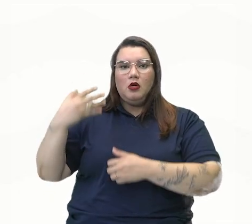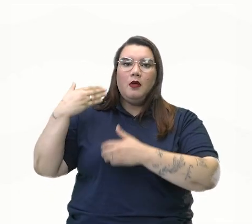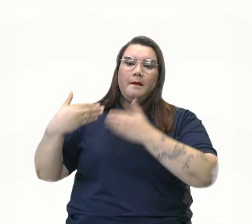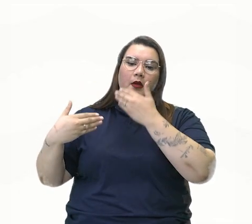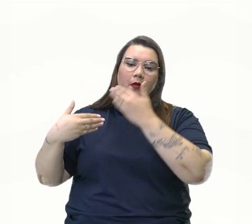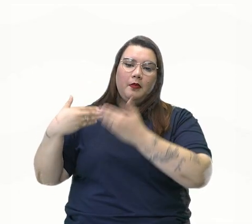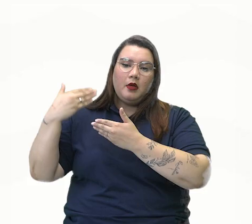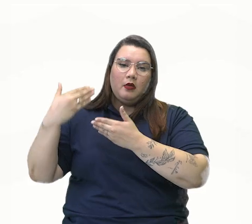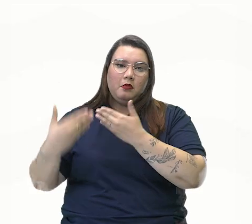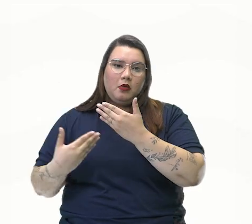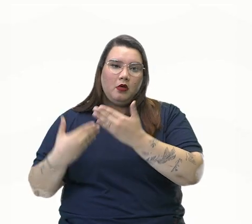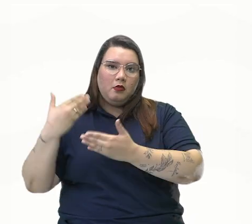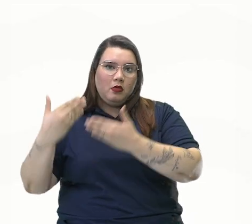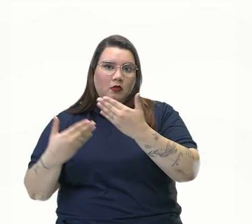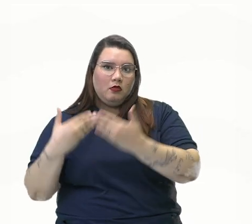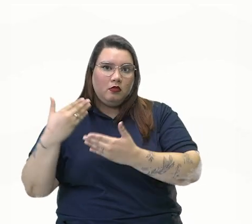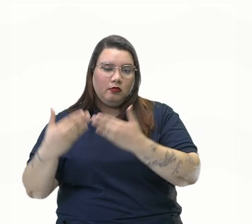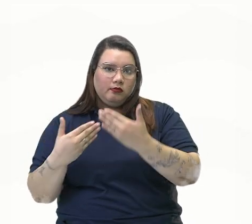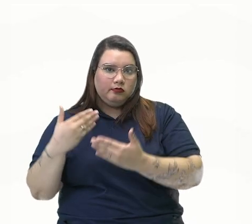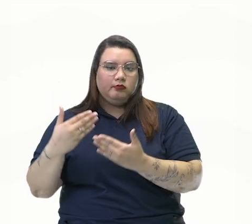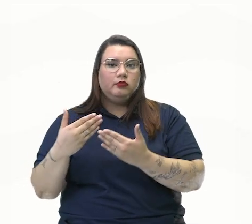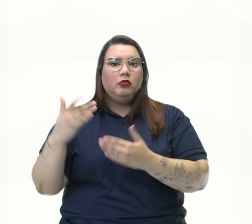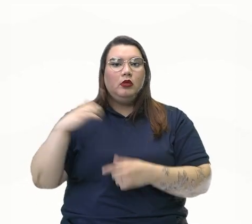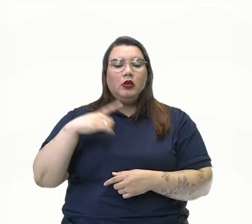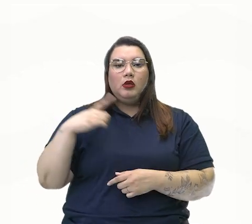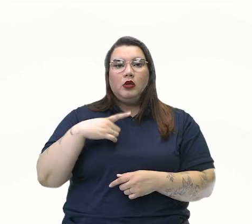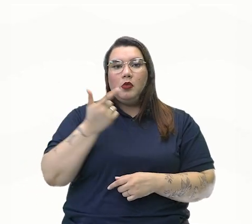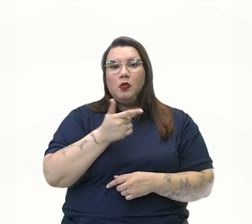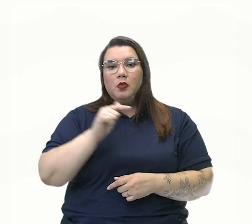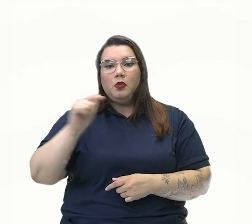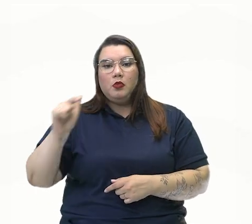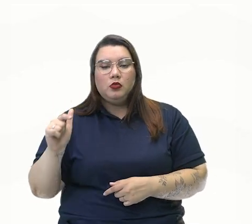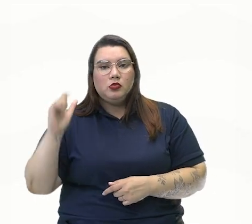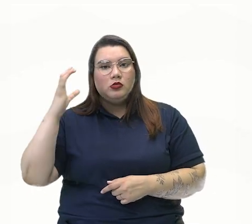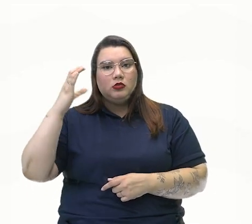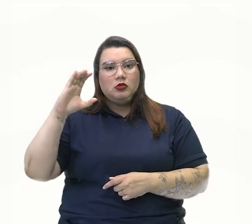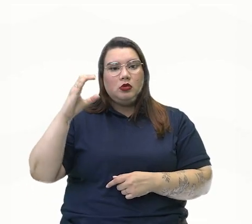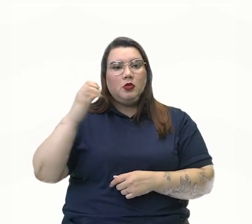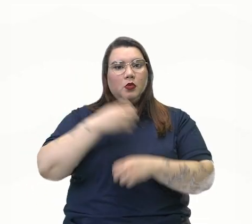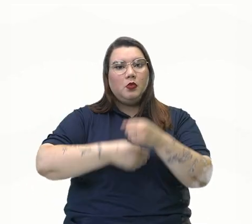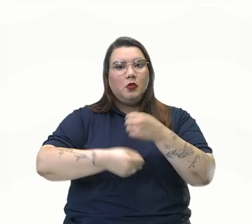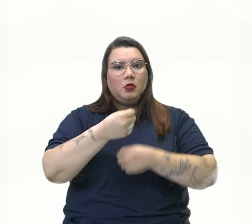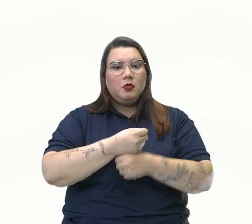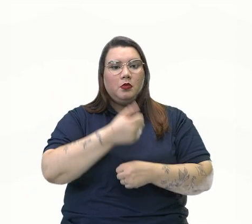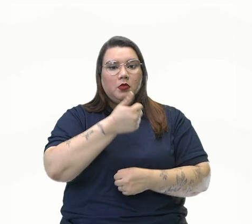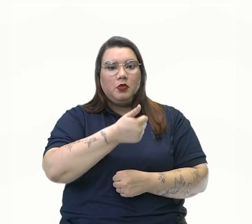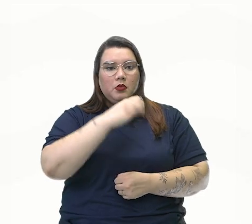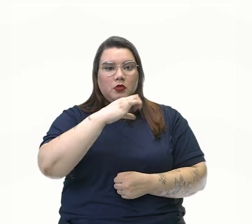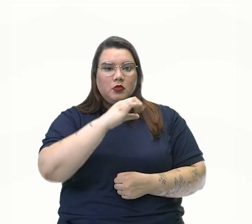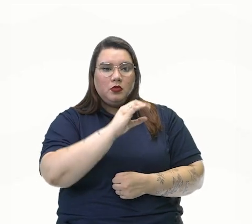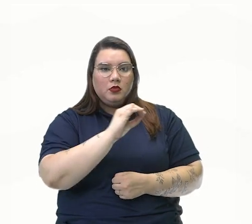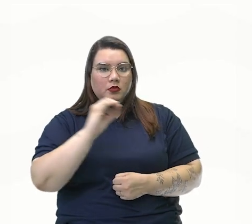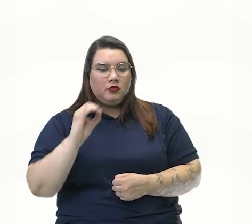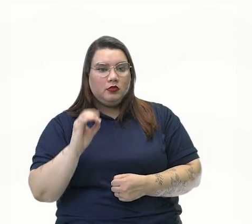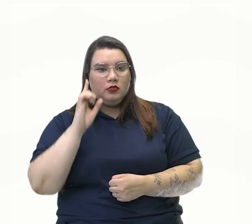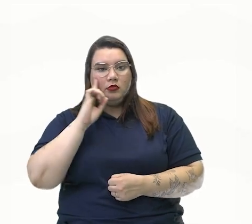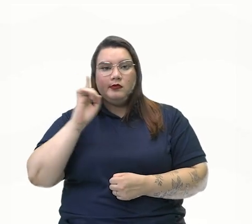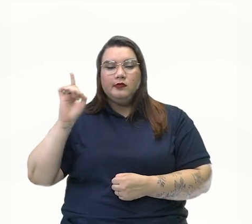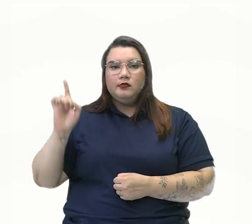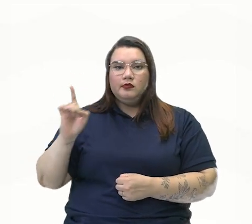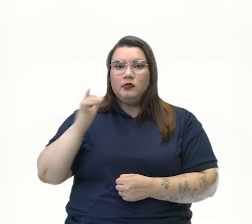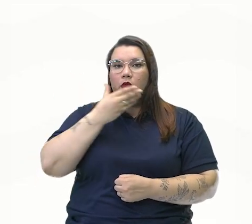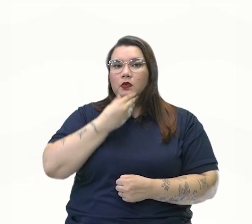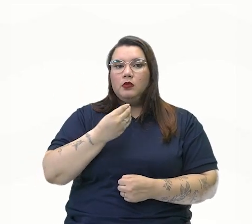vem aumentando essas contribuições desses cientistas. Em 1900, olha